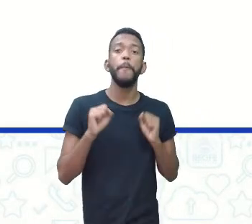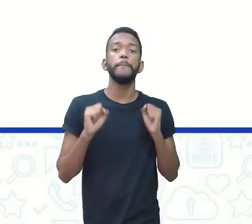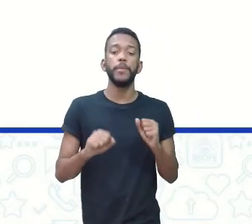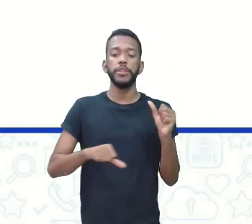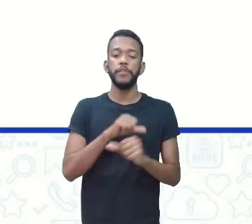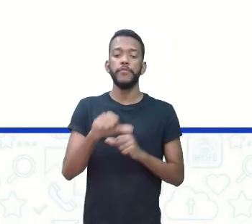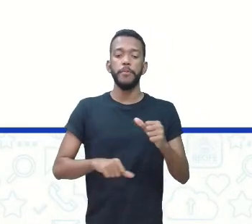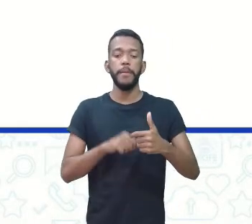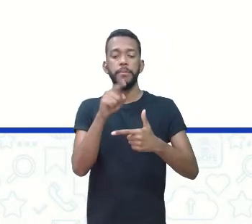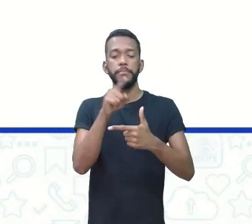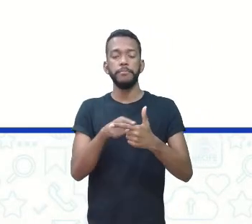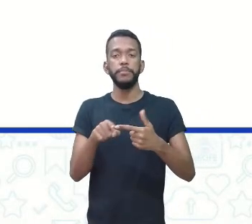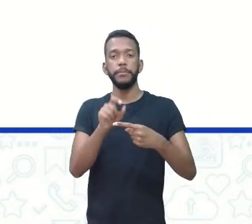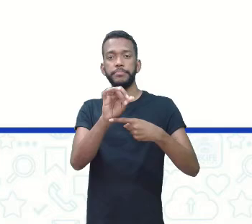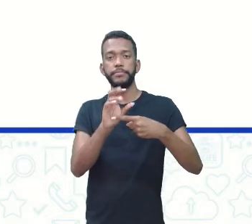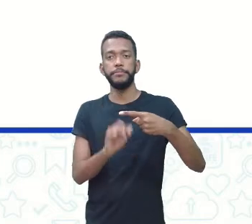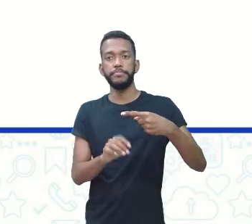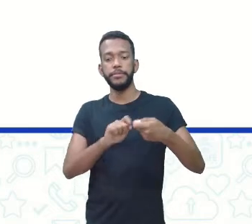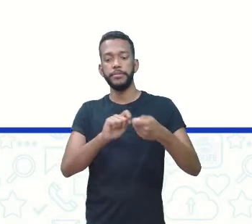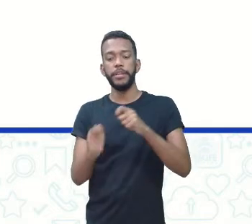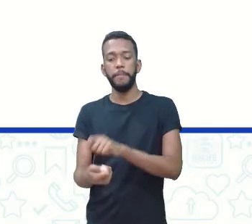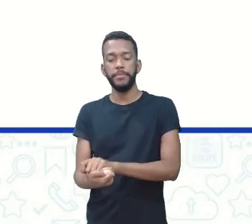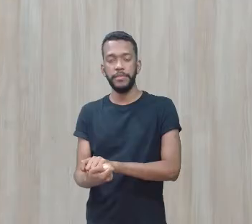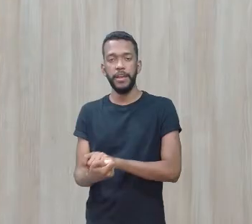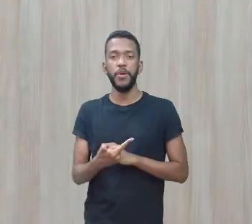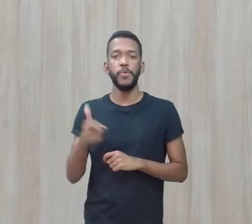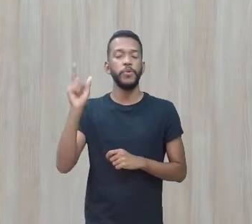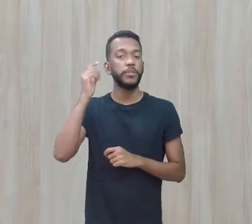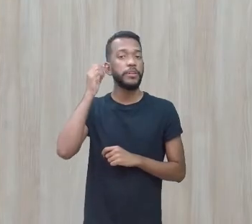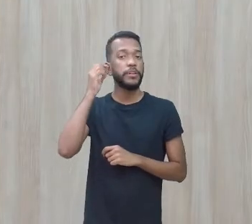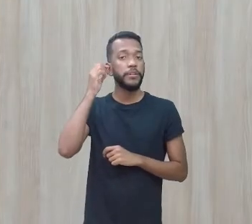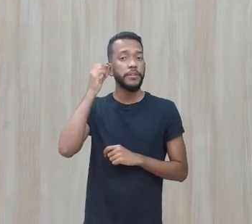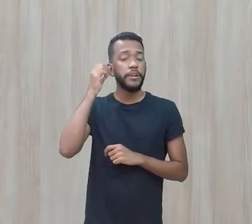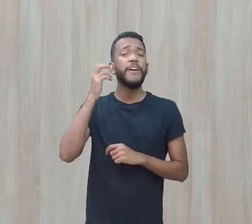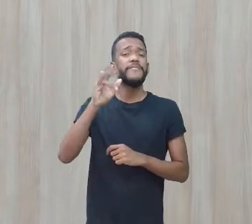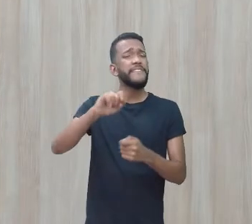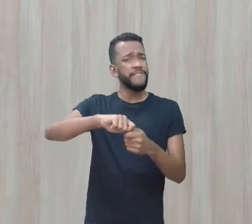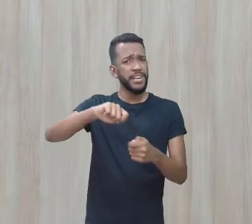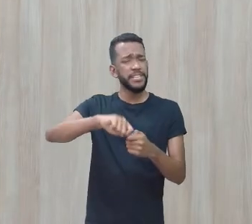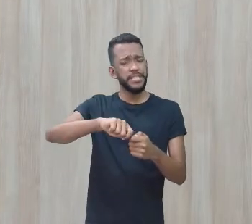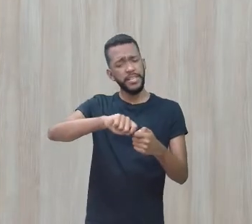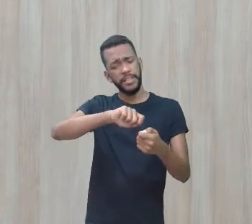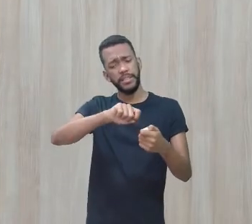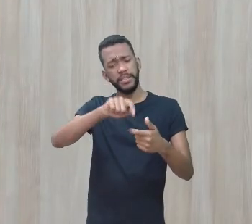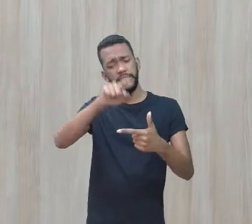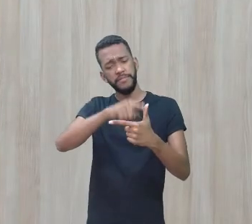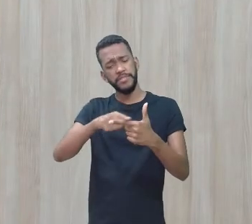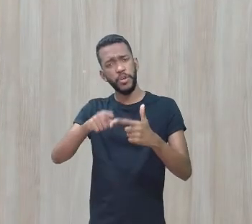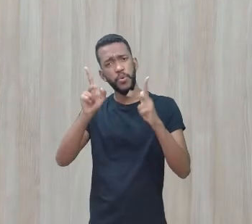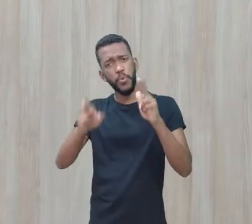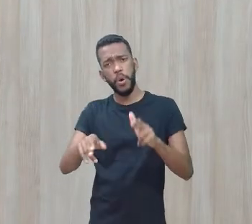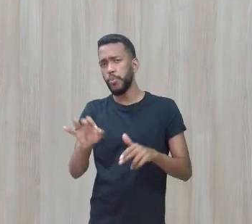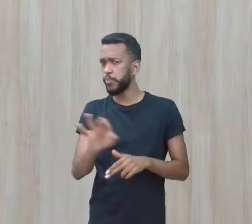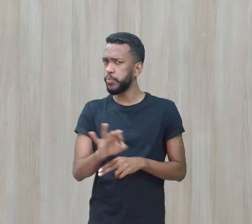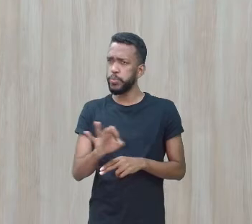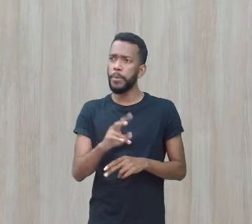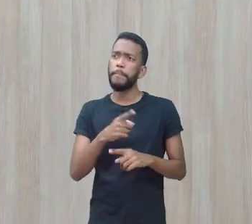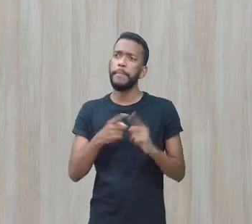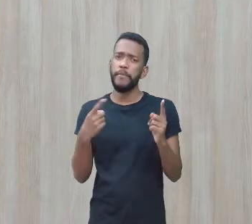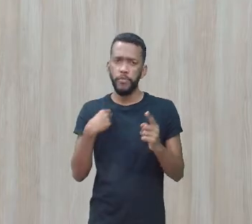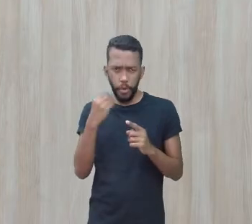transformar essa quantia em outra. Não necessariamente a gente vai fazer a divisão por uma quantidade de partes iguais, mas eu